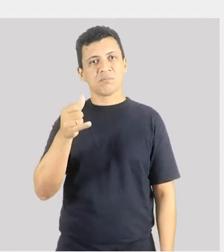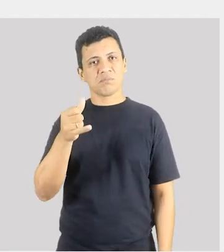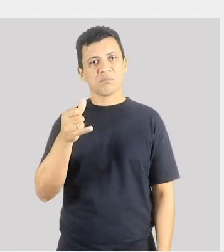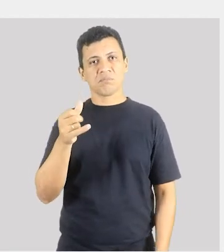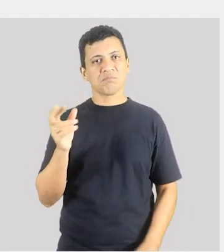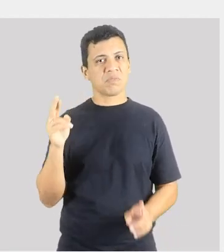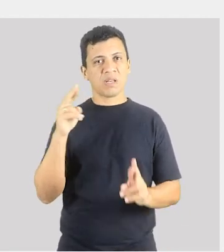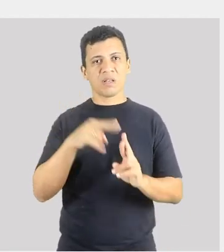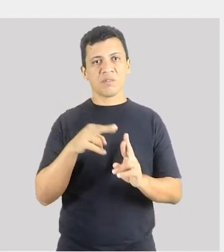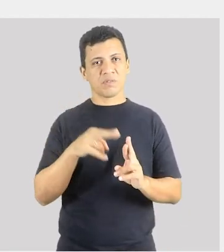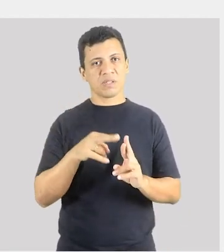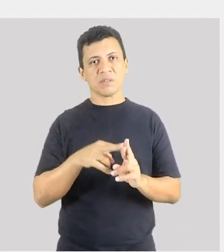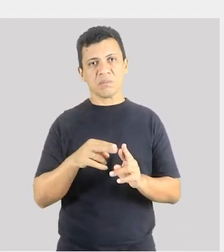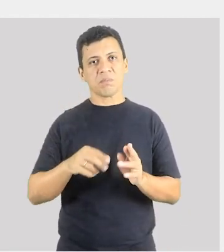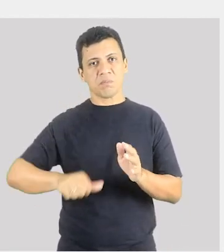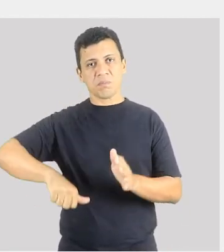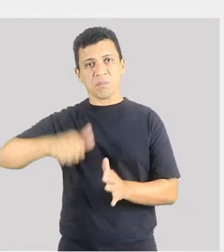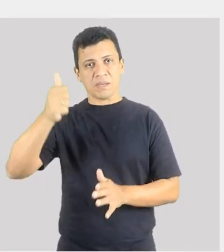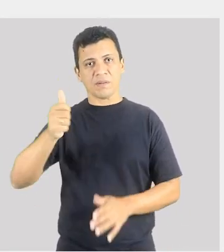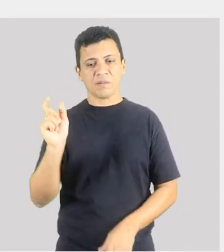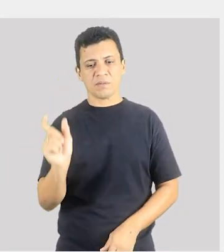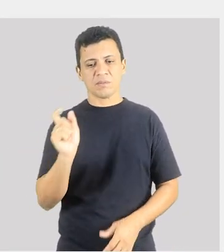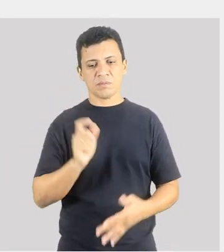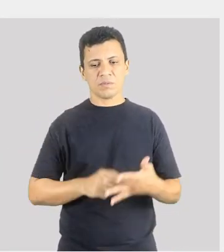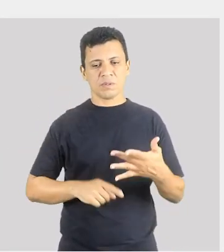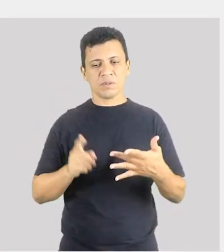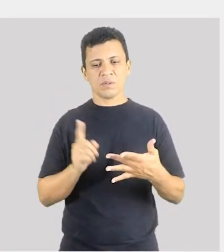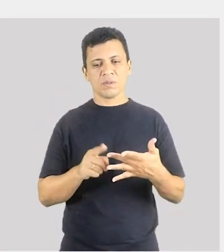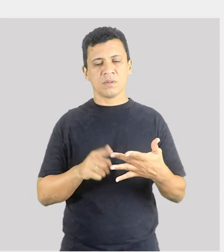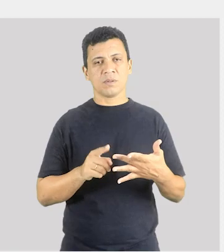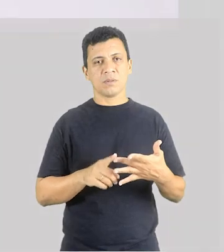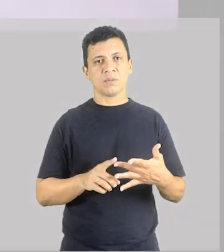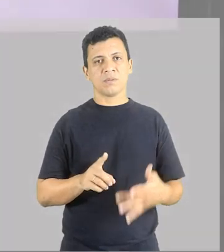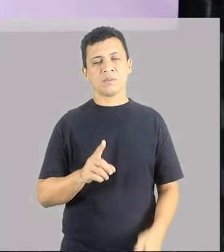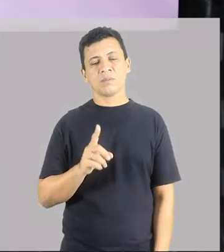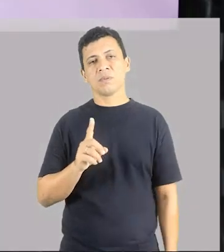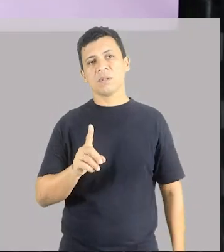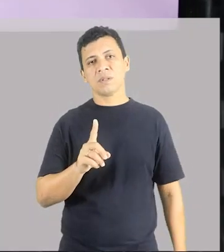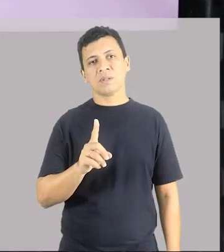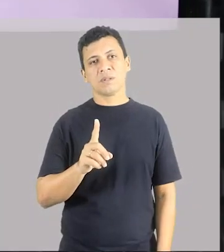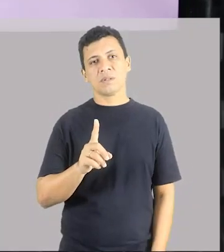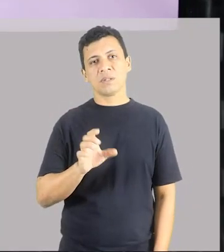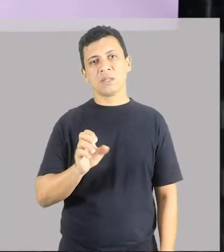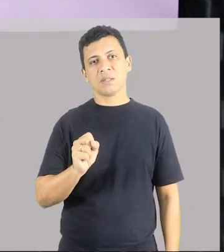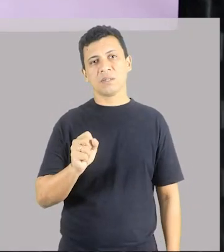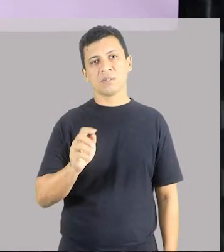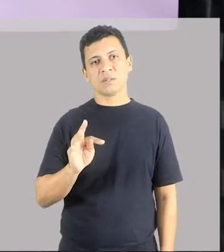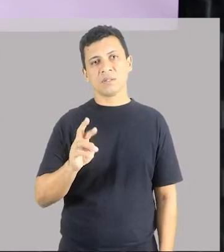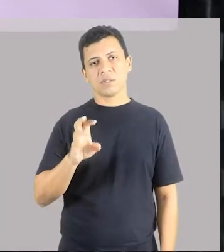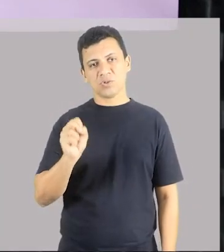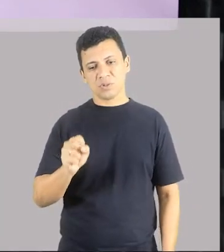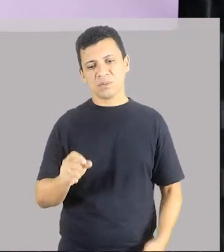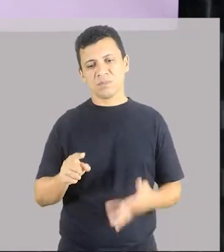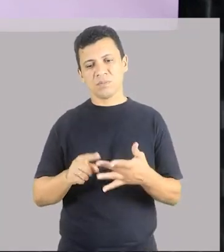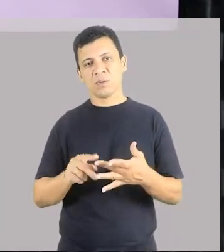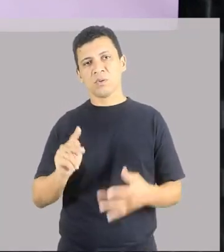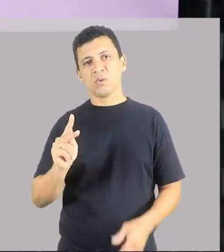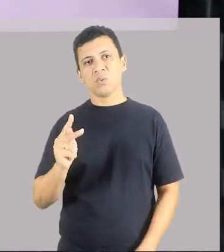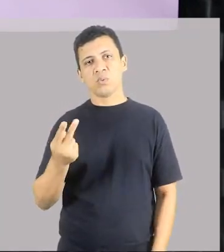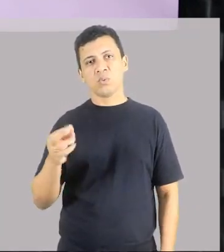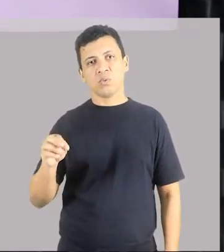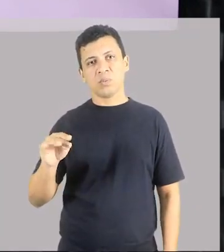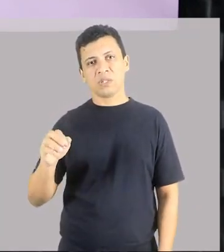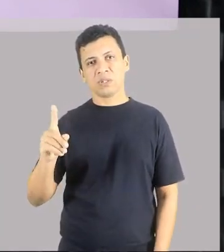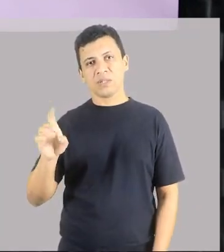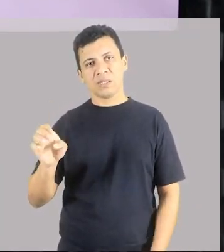referência da palavra primitiva desastres humanidade humanidade vem de humano eu tenho a presença do sufixo e